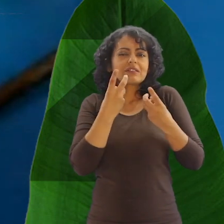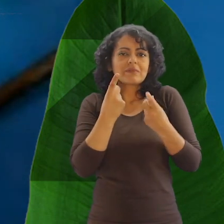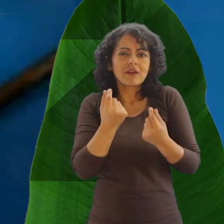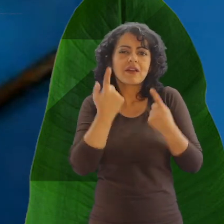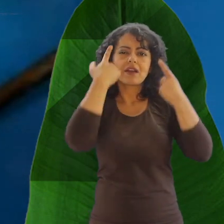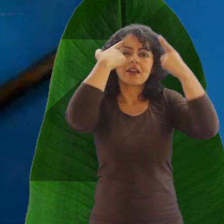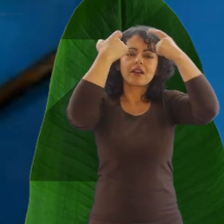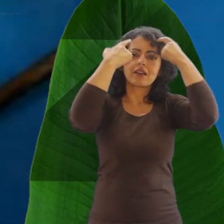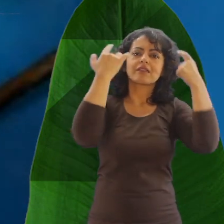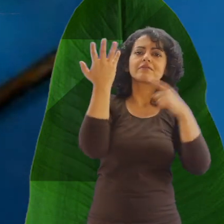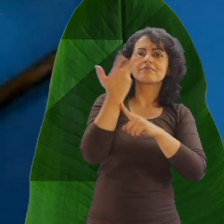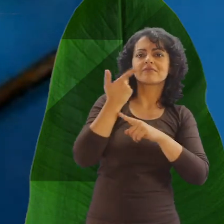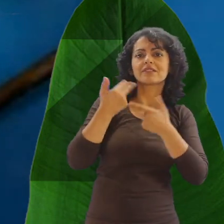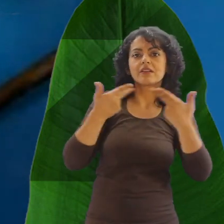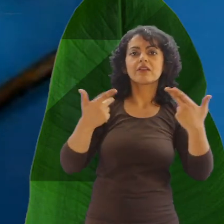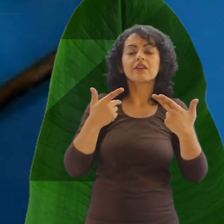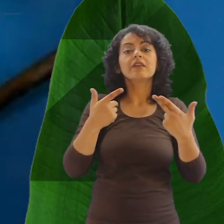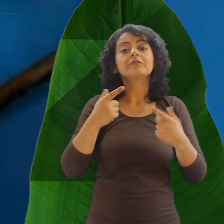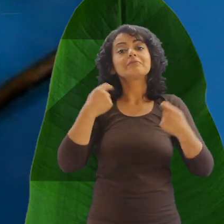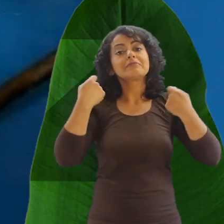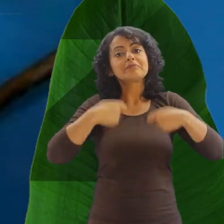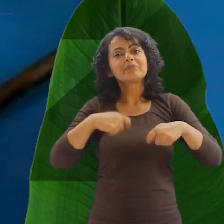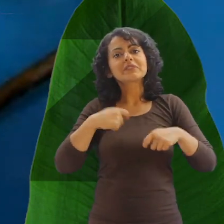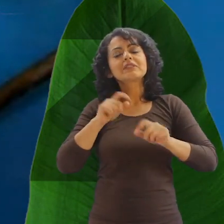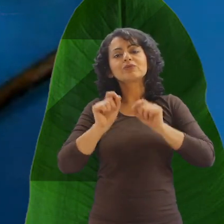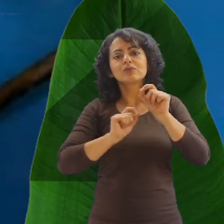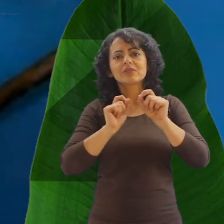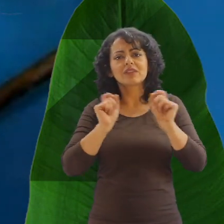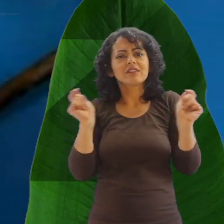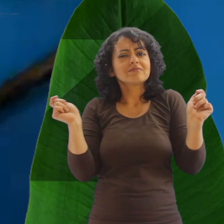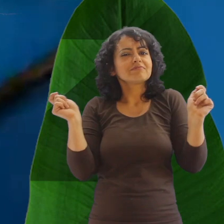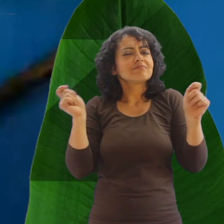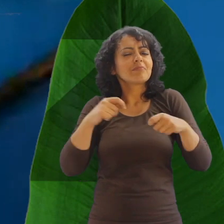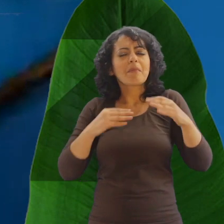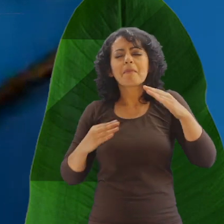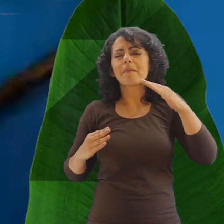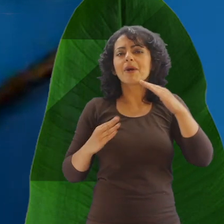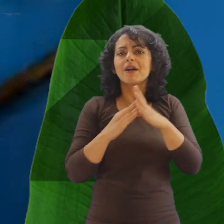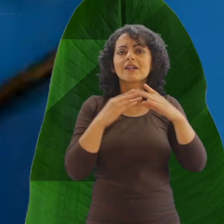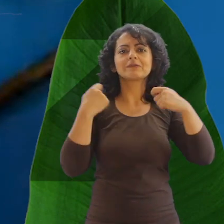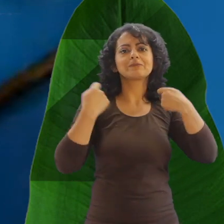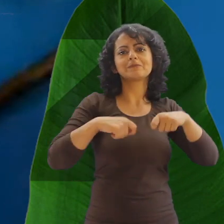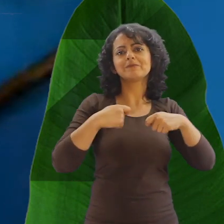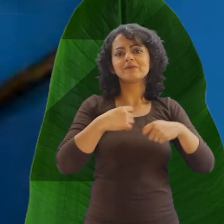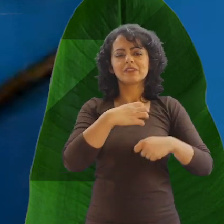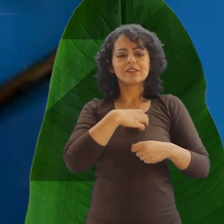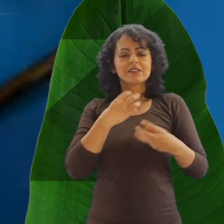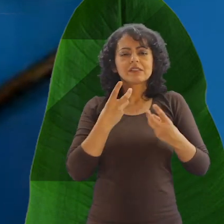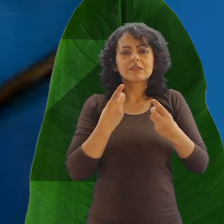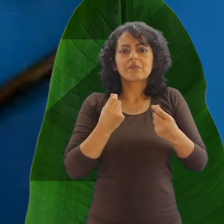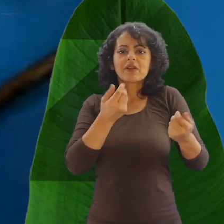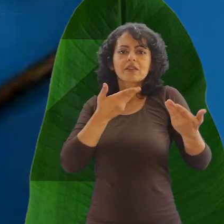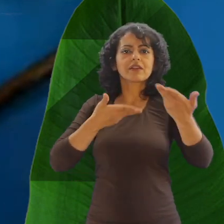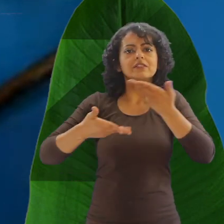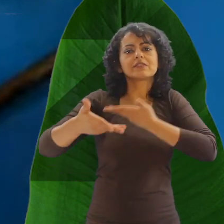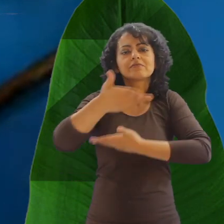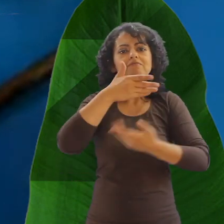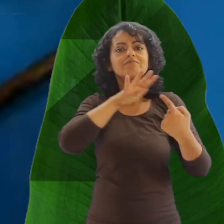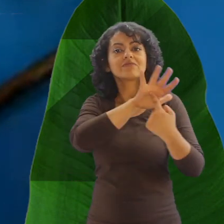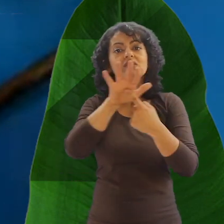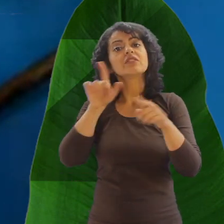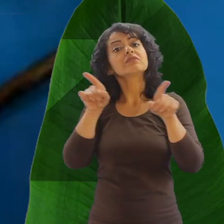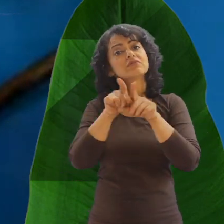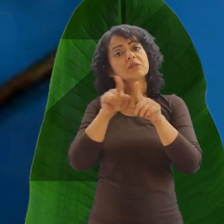né, de criação, a gente tem a potência máxima de colocar essa sensibilidade em diálogo e, ao mesmo